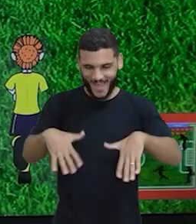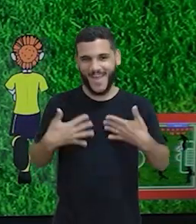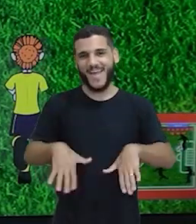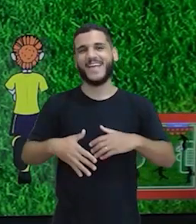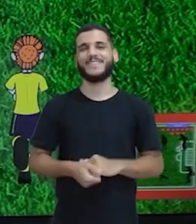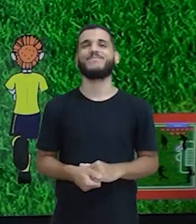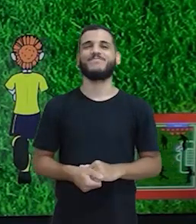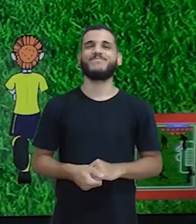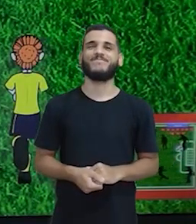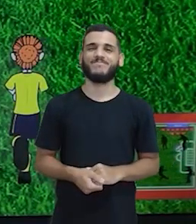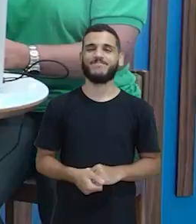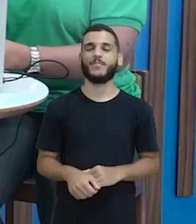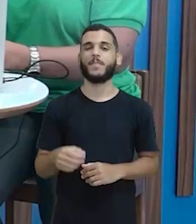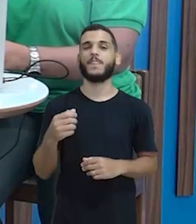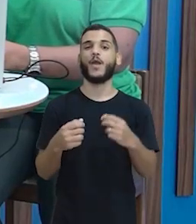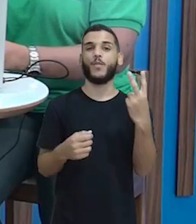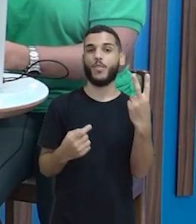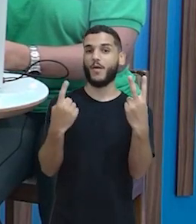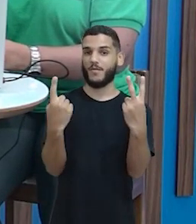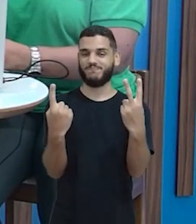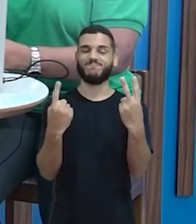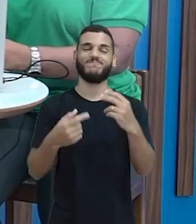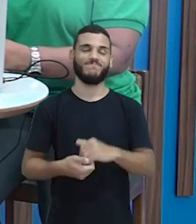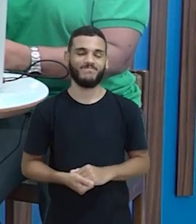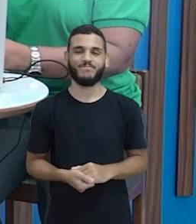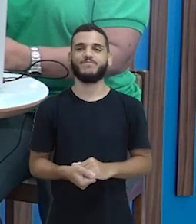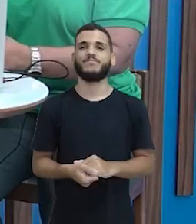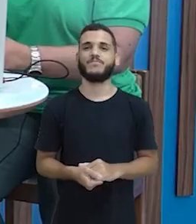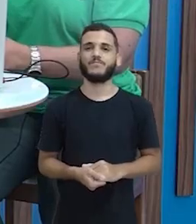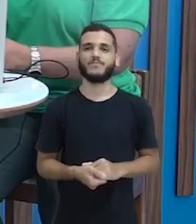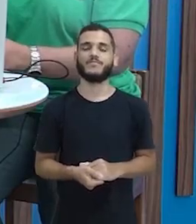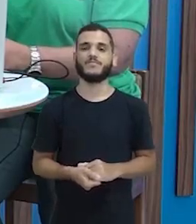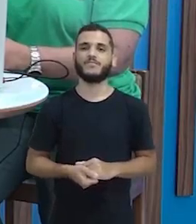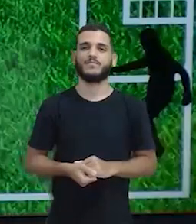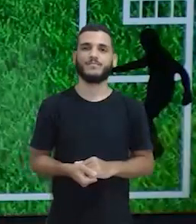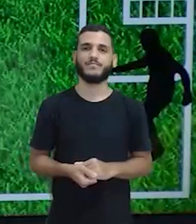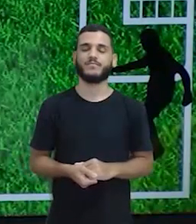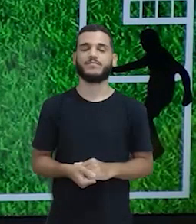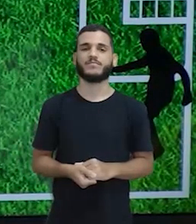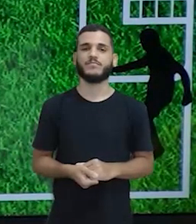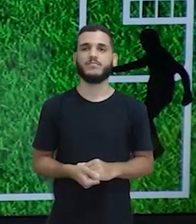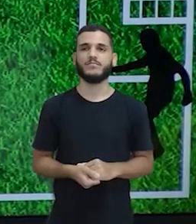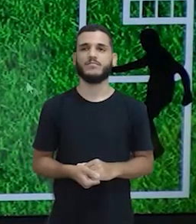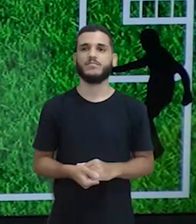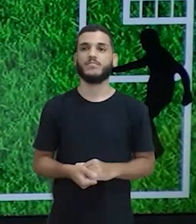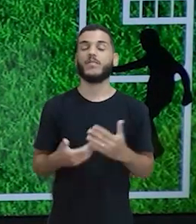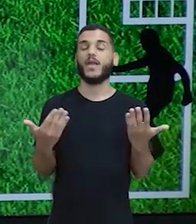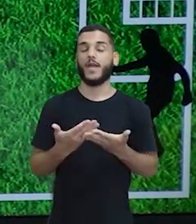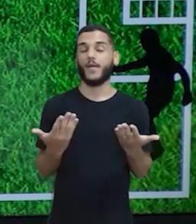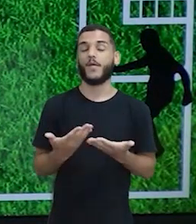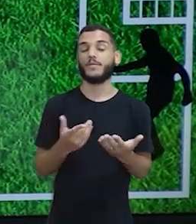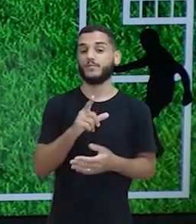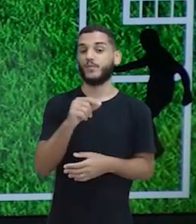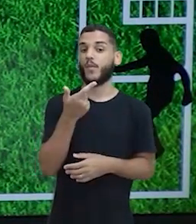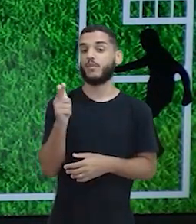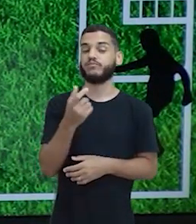show de bola 2 a 1 Professora Marta show de bola aí tá sendo esse joguinho para gente hein ó Ricardinho agora vai escolher outro